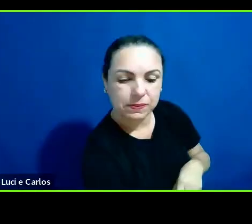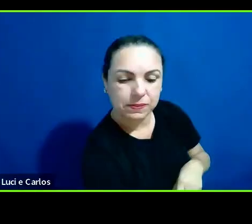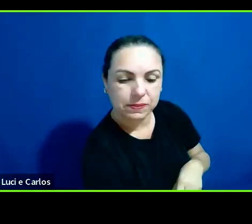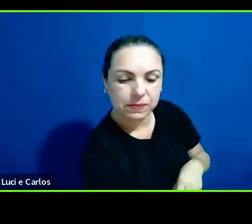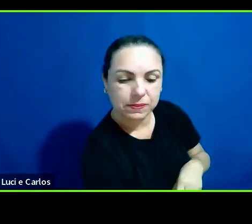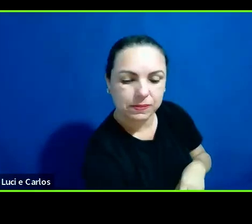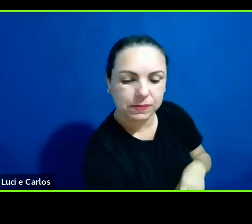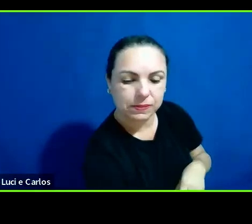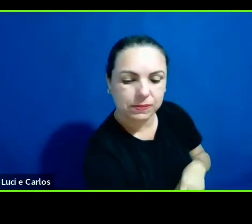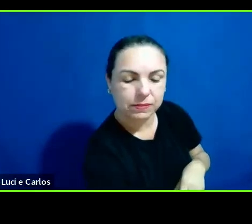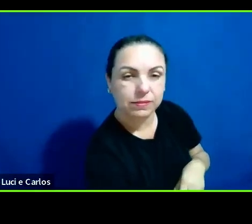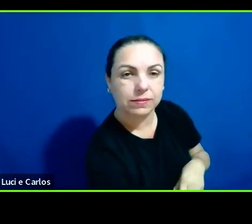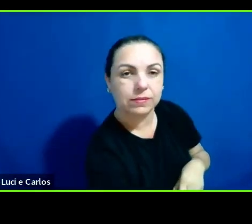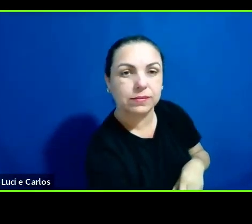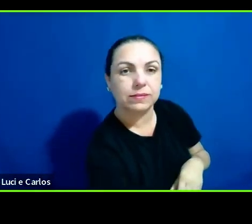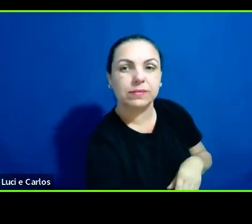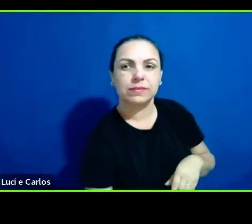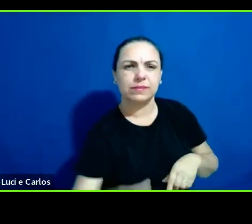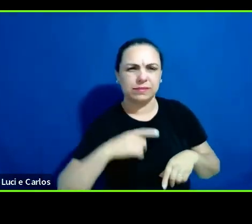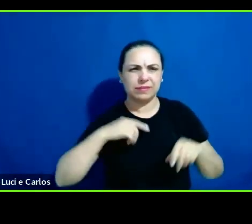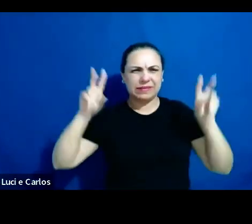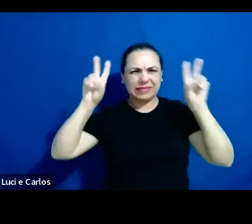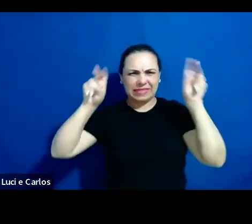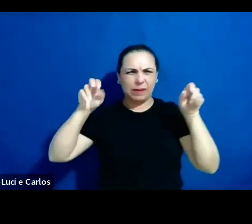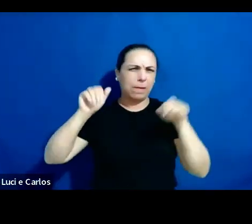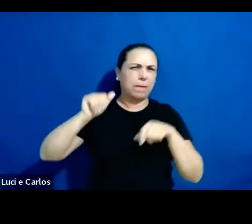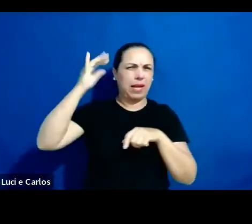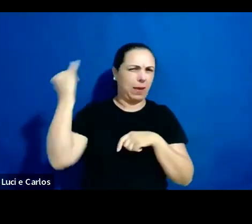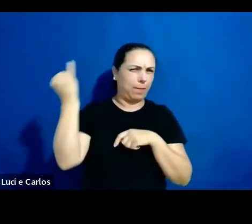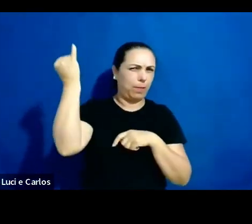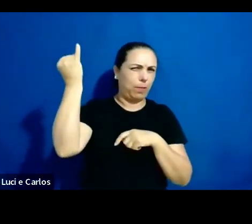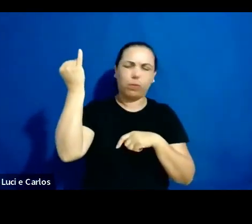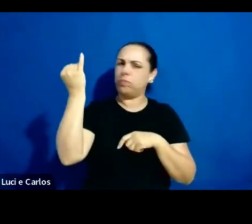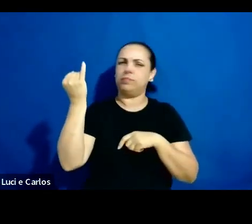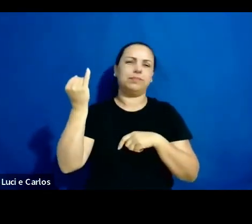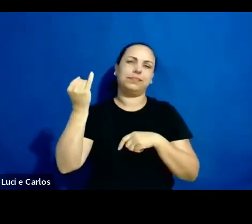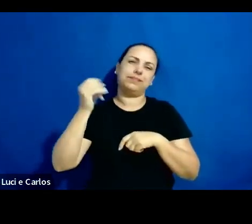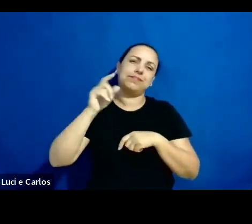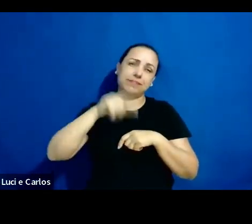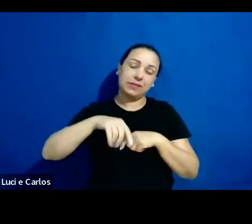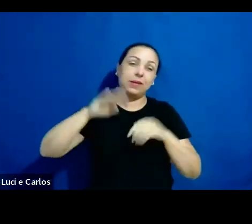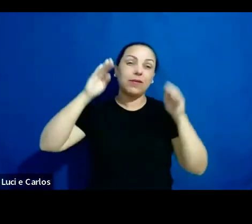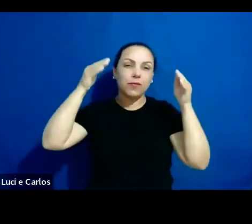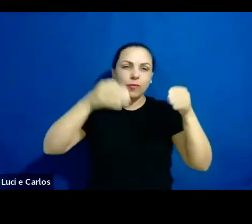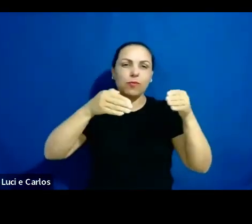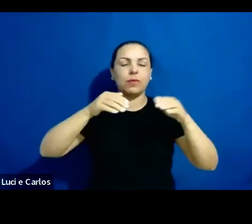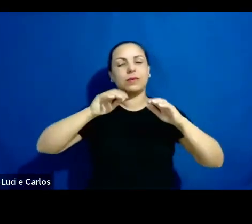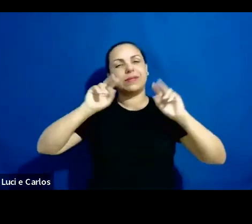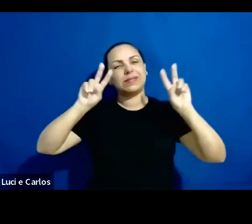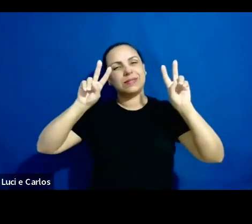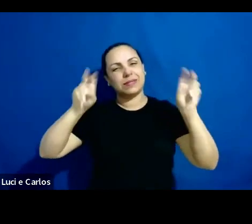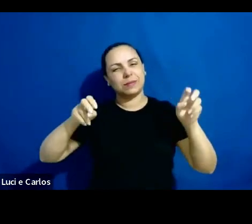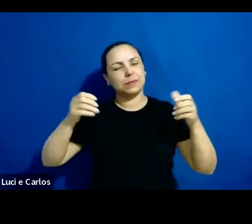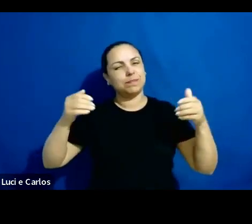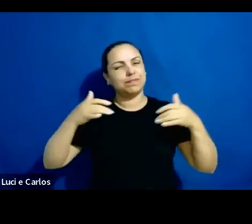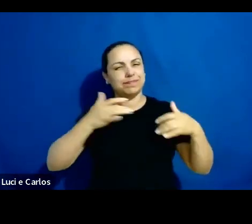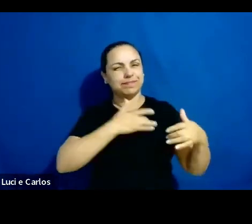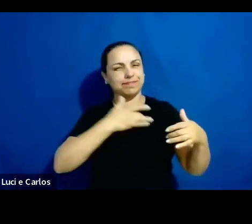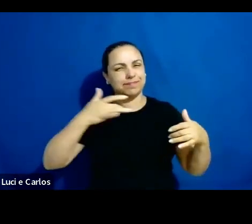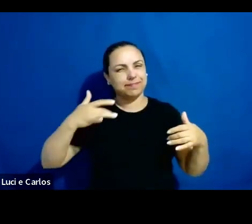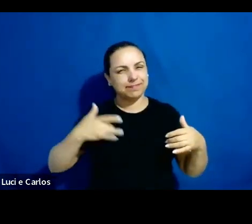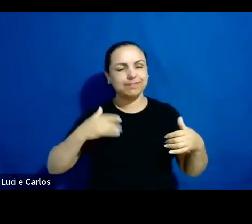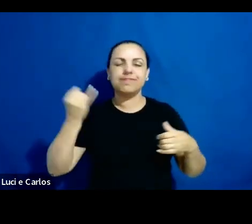mais importante do que esse? Acredito que não exista. Então, é por isso que hoje nós vamos falar sobre